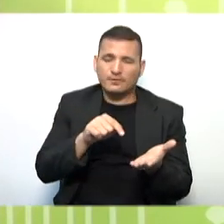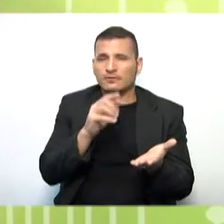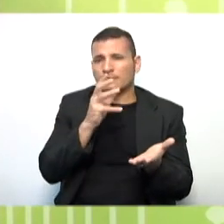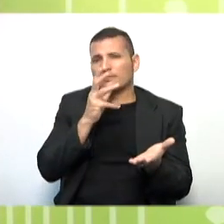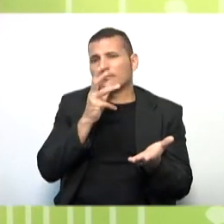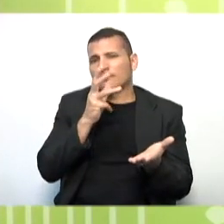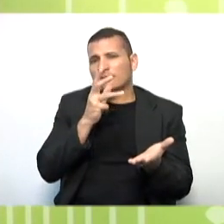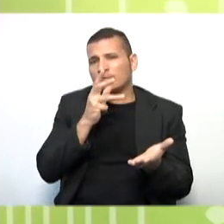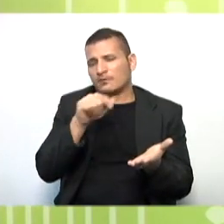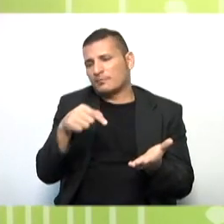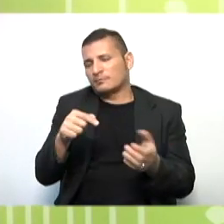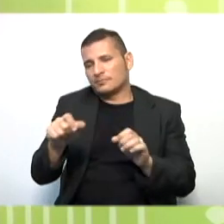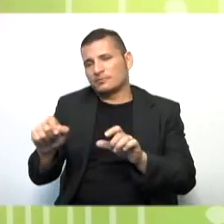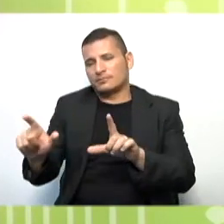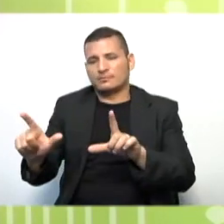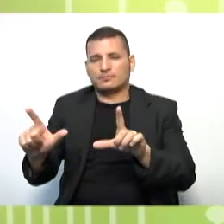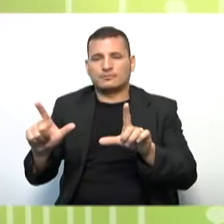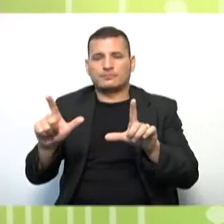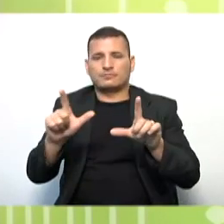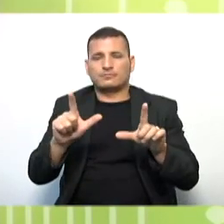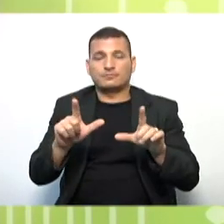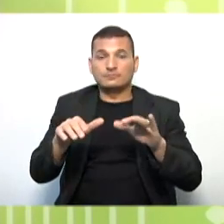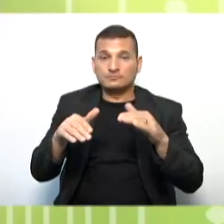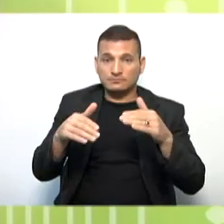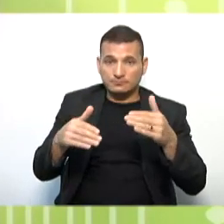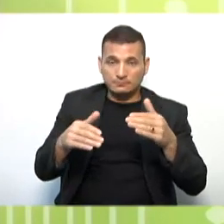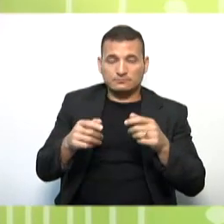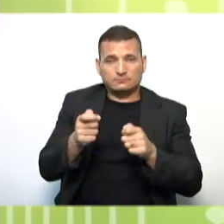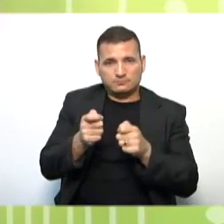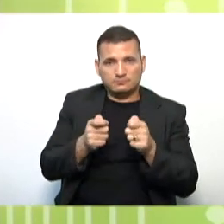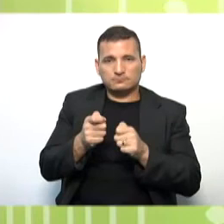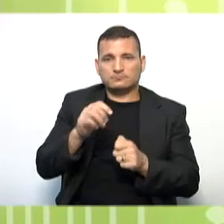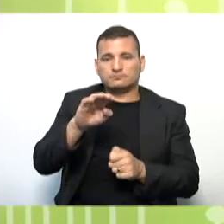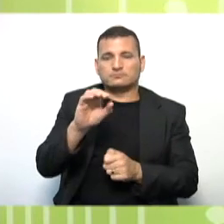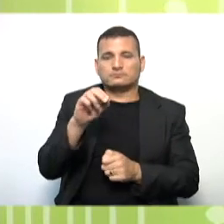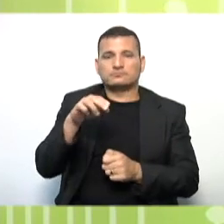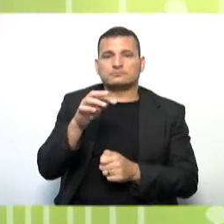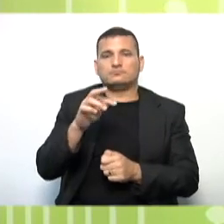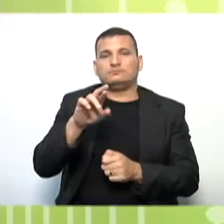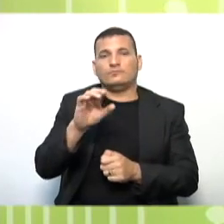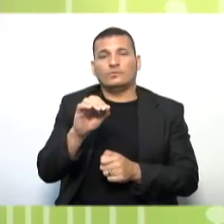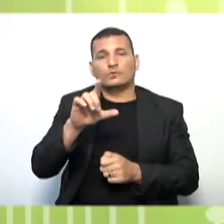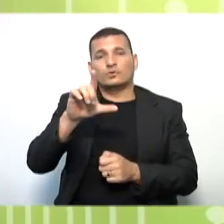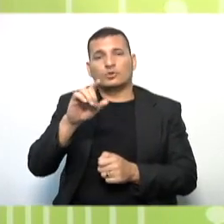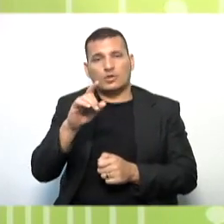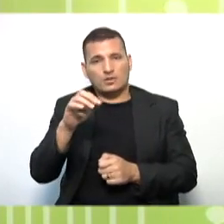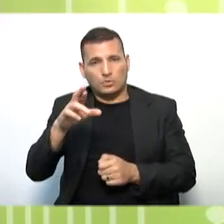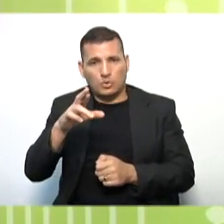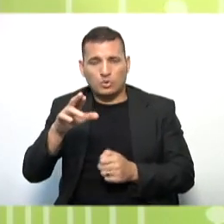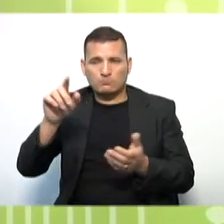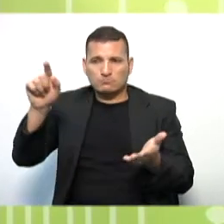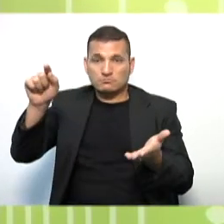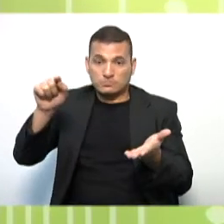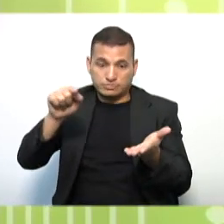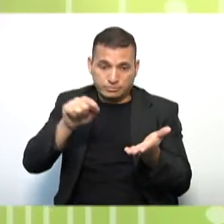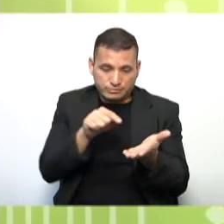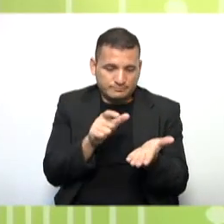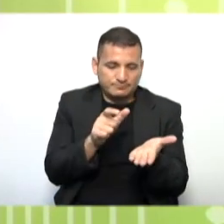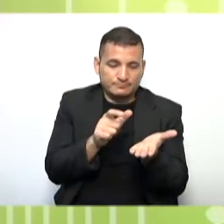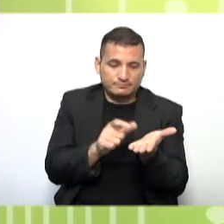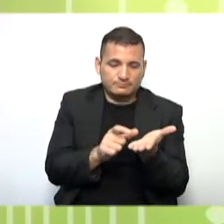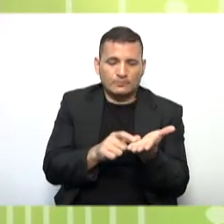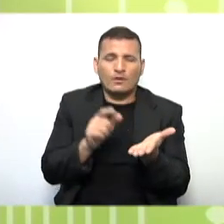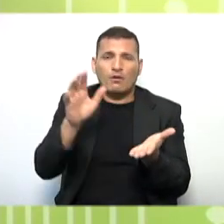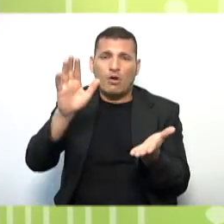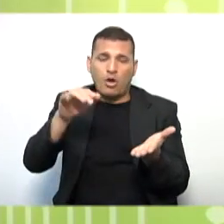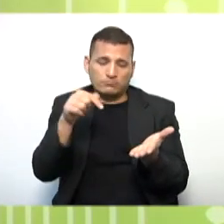ser executado. Então, o controlador envia uma requisição ao processador falando, olha,